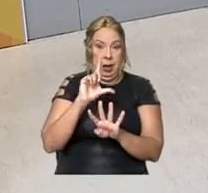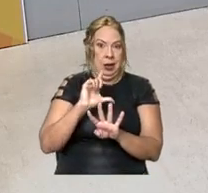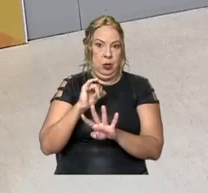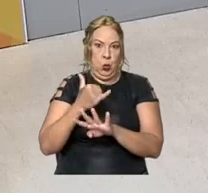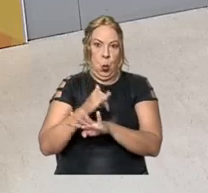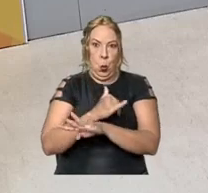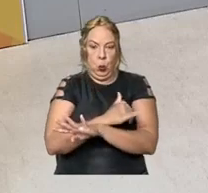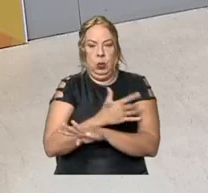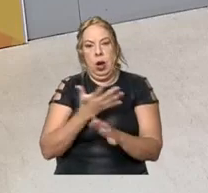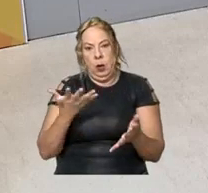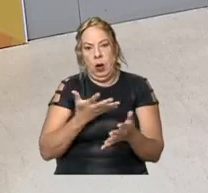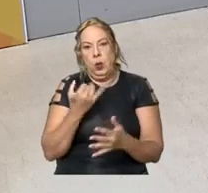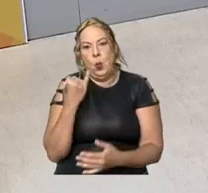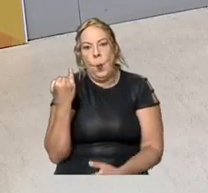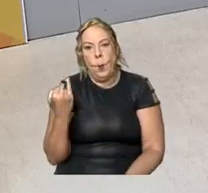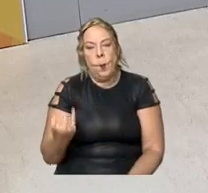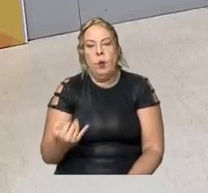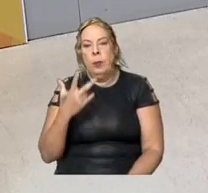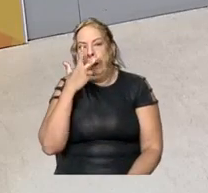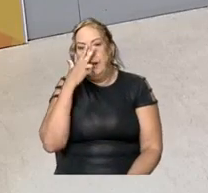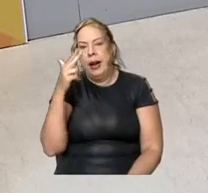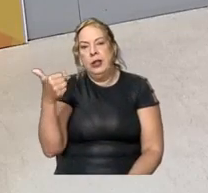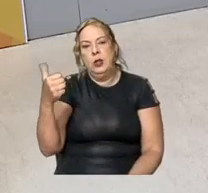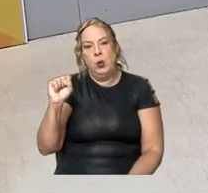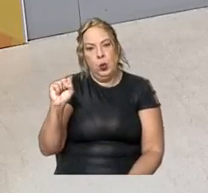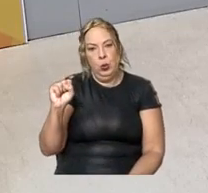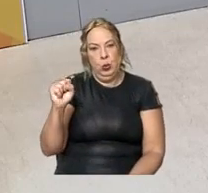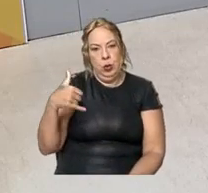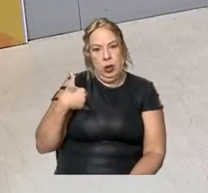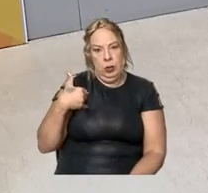39. E o